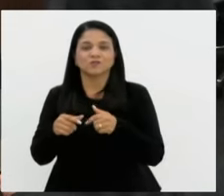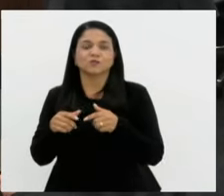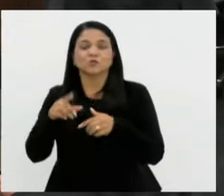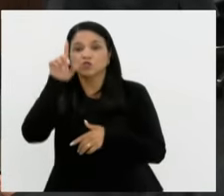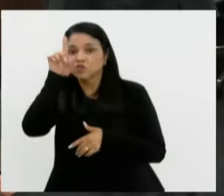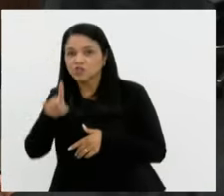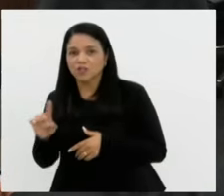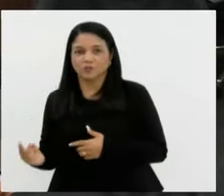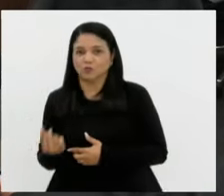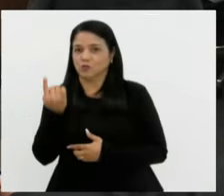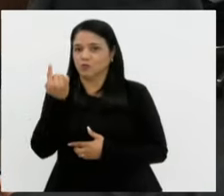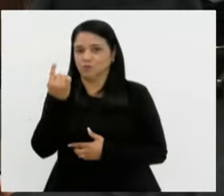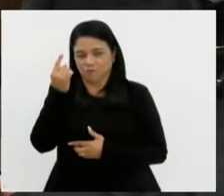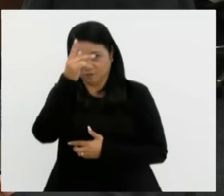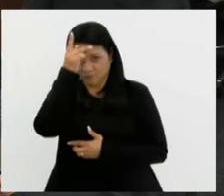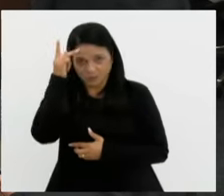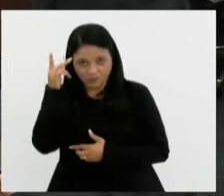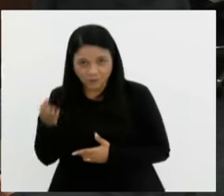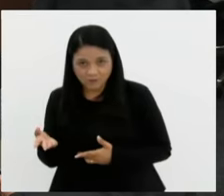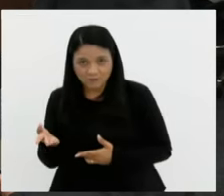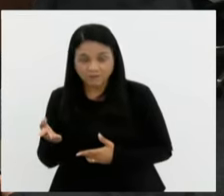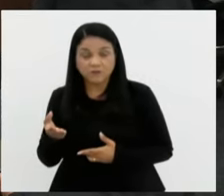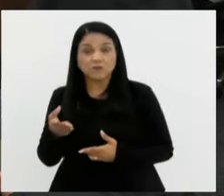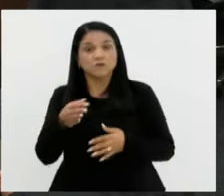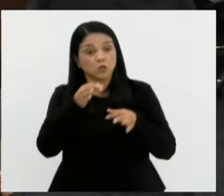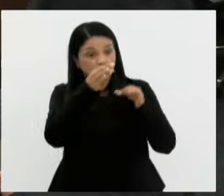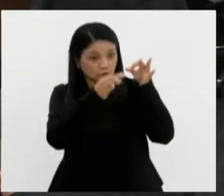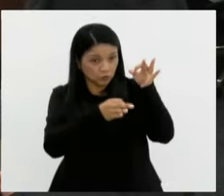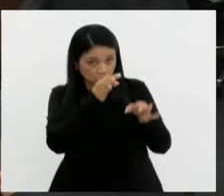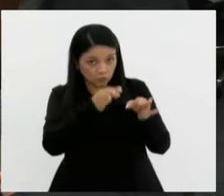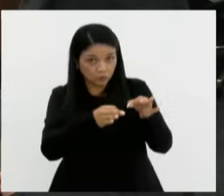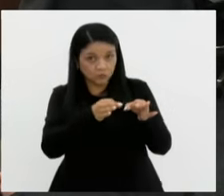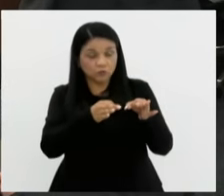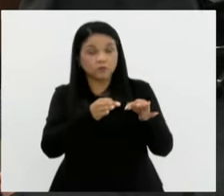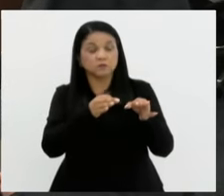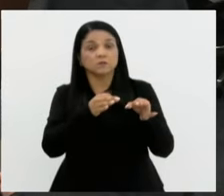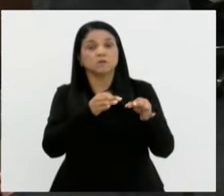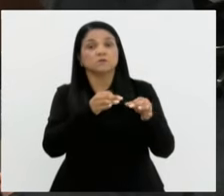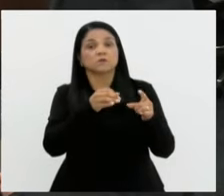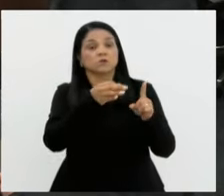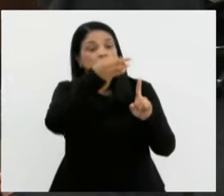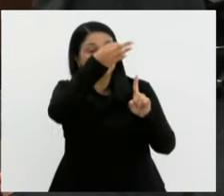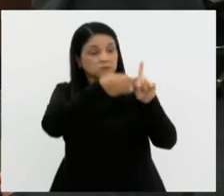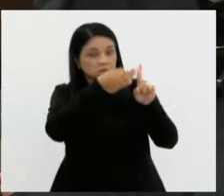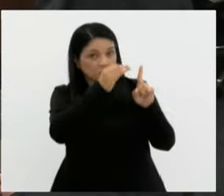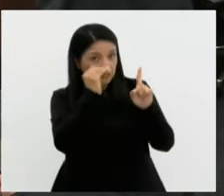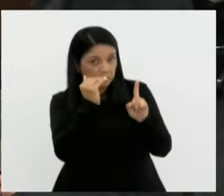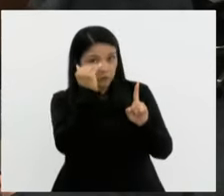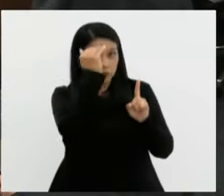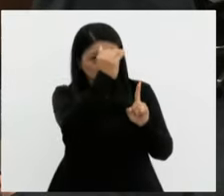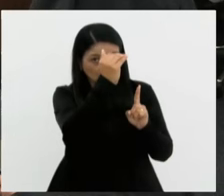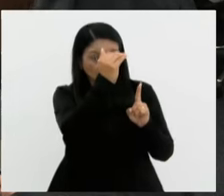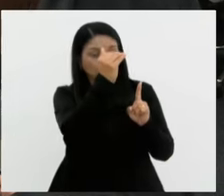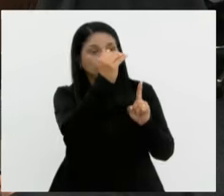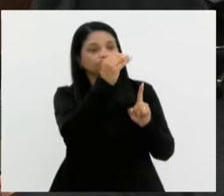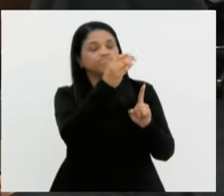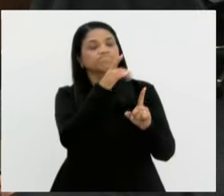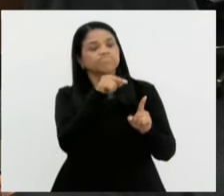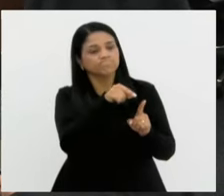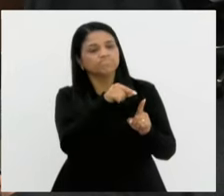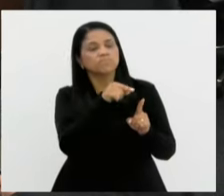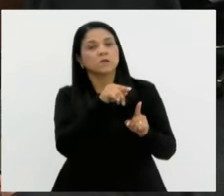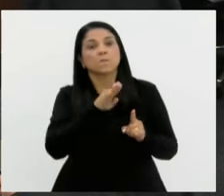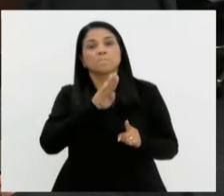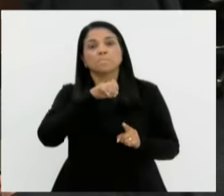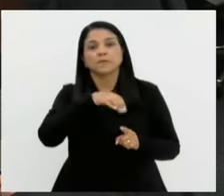só ratificou, justiça seja feita, o que o desembargador, e fica aqui o nosso reconhecimento ao desembargador que prolatou